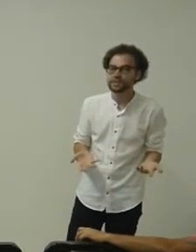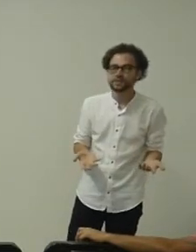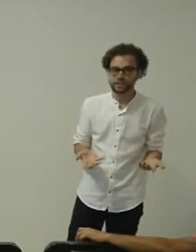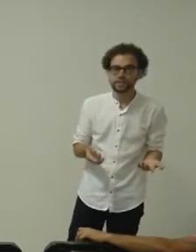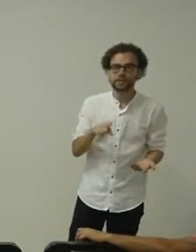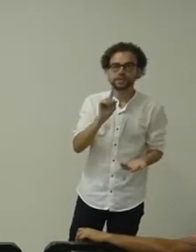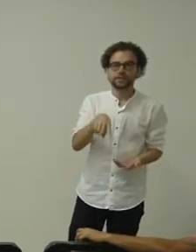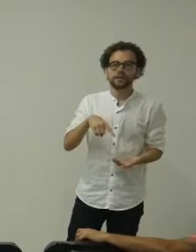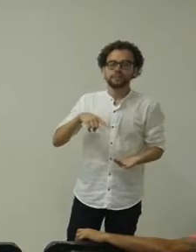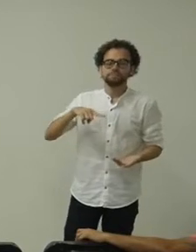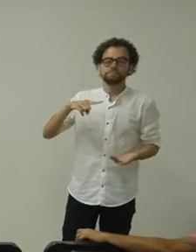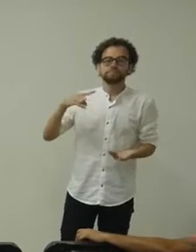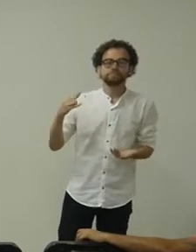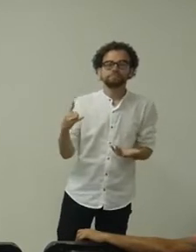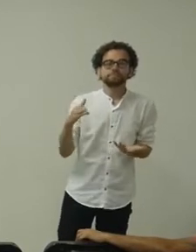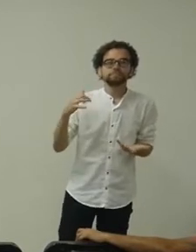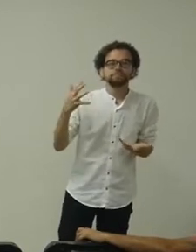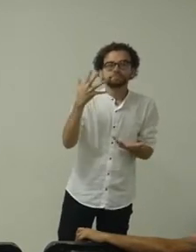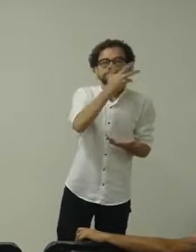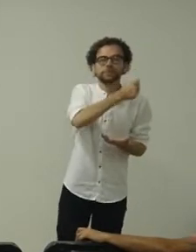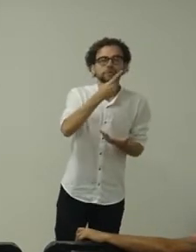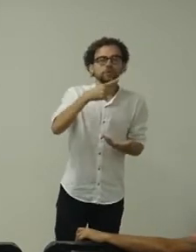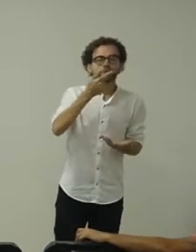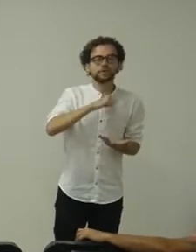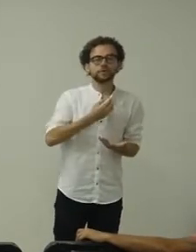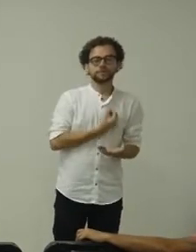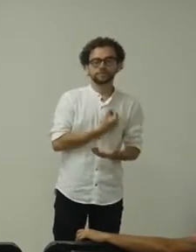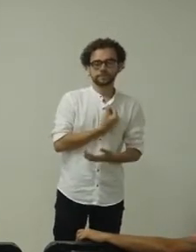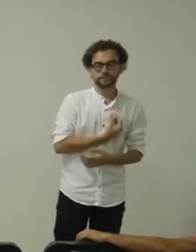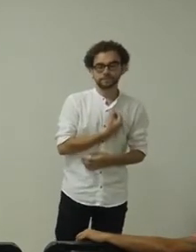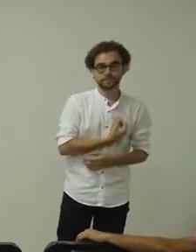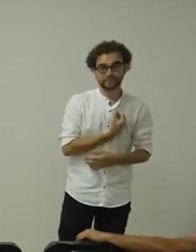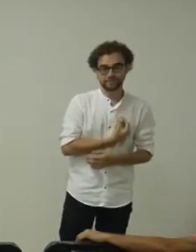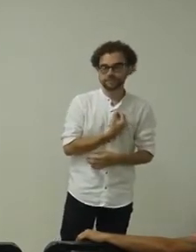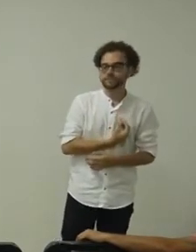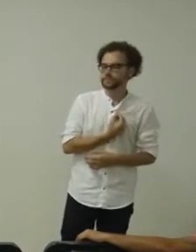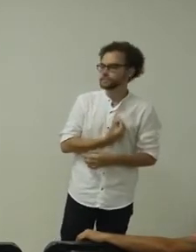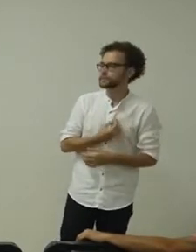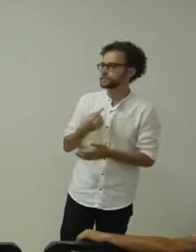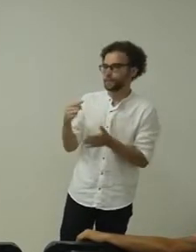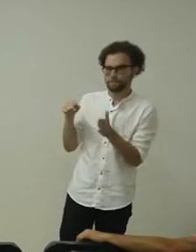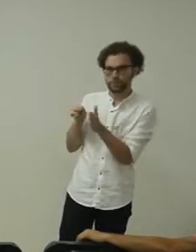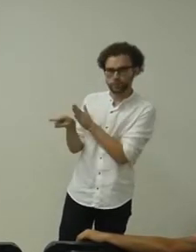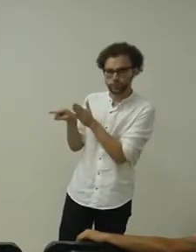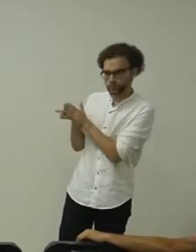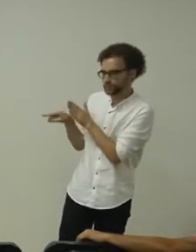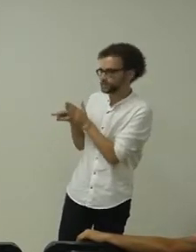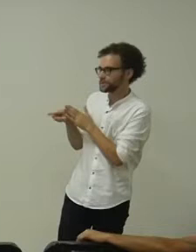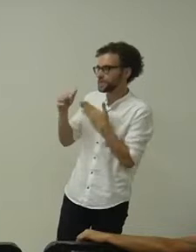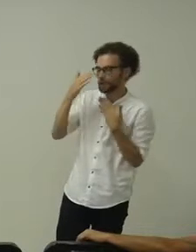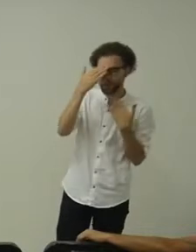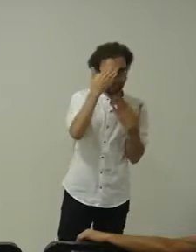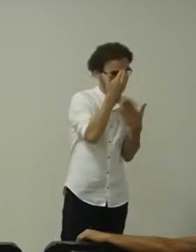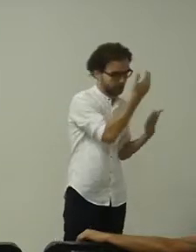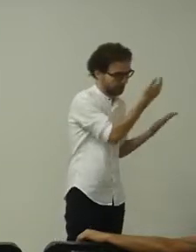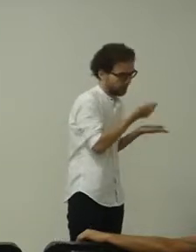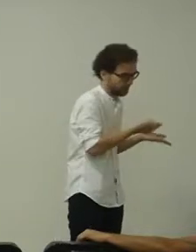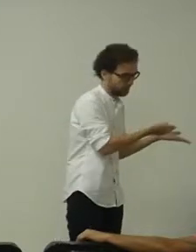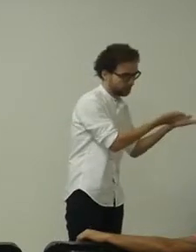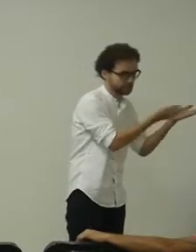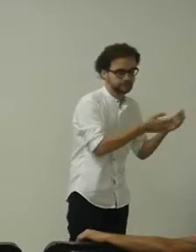um subterfúgio. É para que a gente possa sobreviver, né? Vamos passar as perguntas, então. Obrigada, mesa.